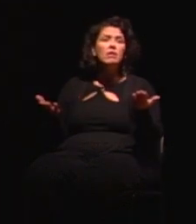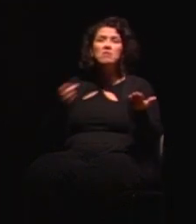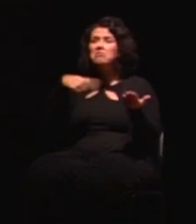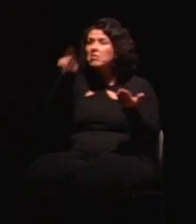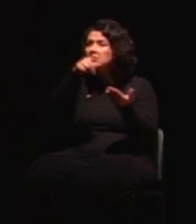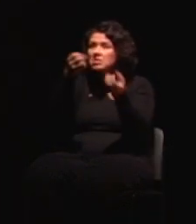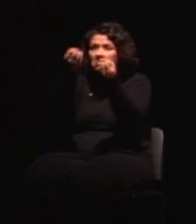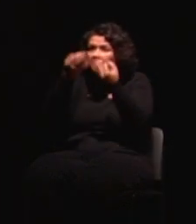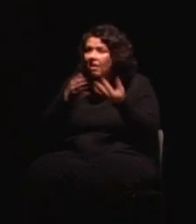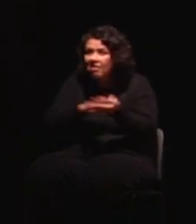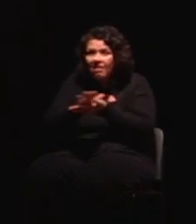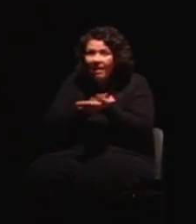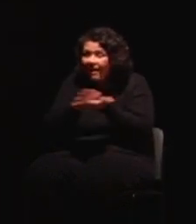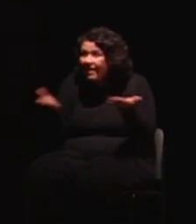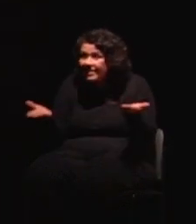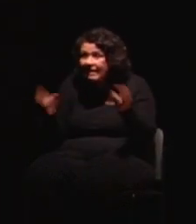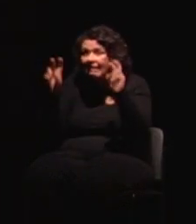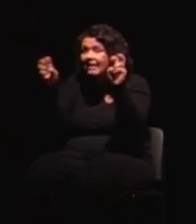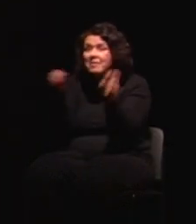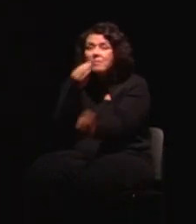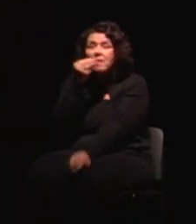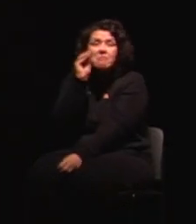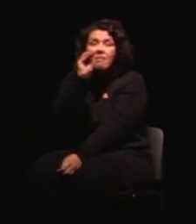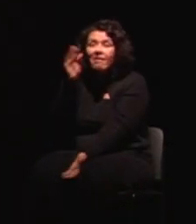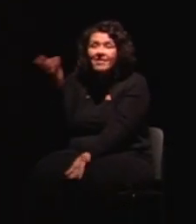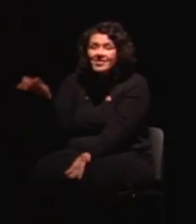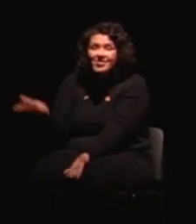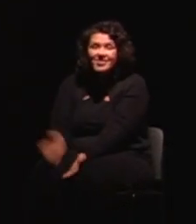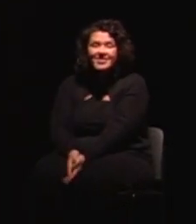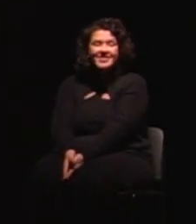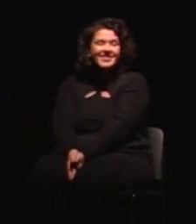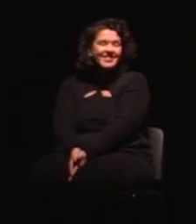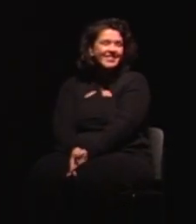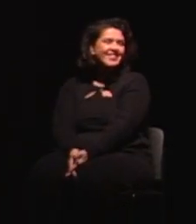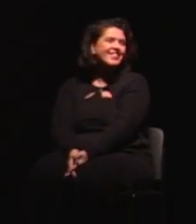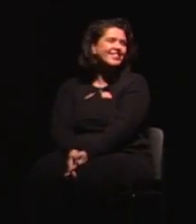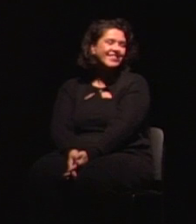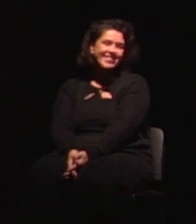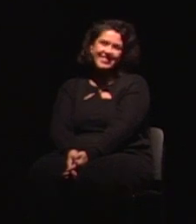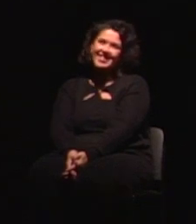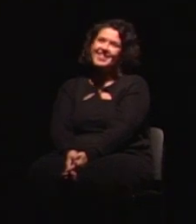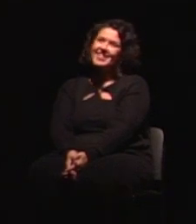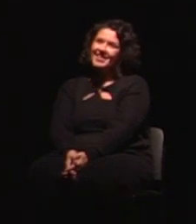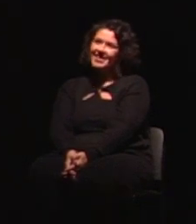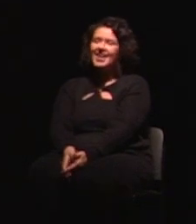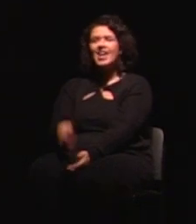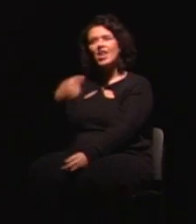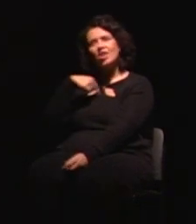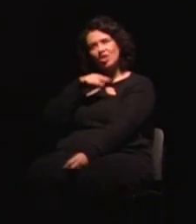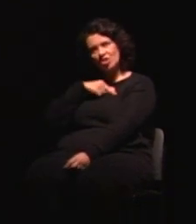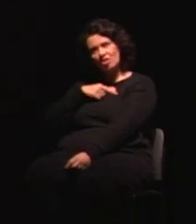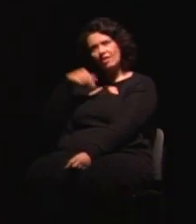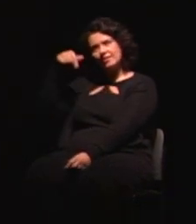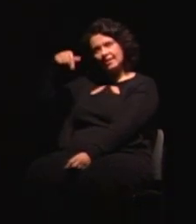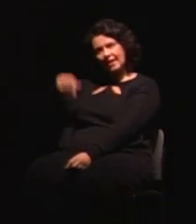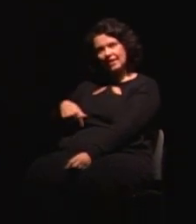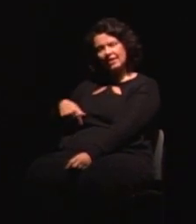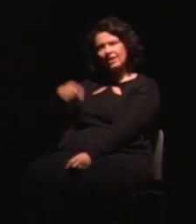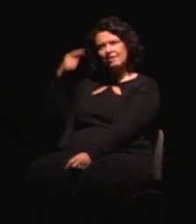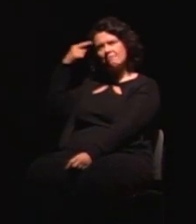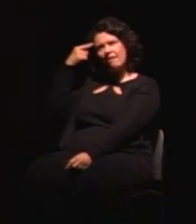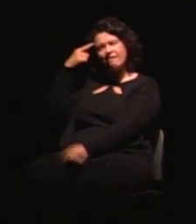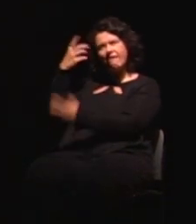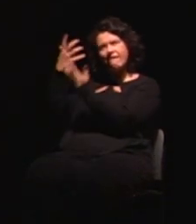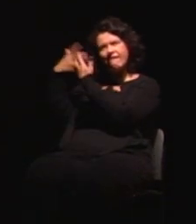vai me falar do beijo? A gente quebra a cabeça para fazer um final,